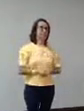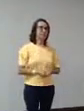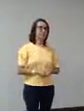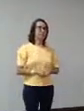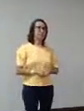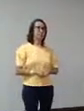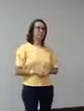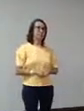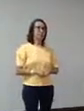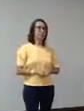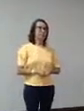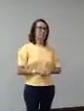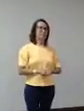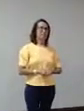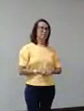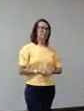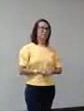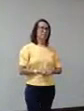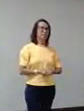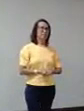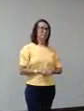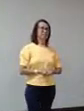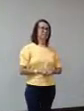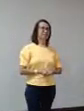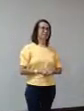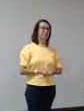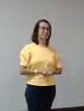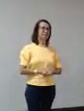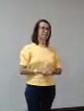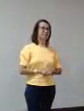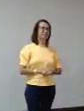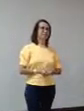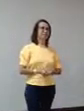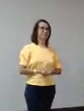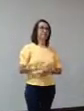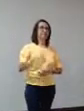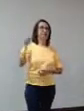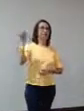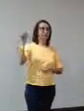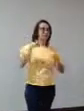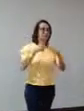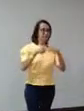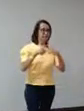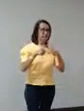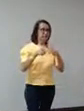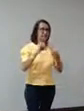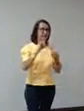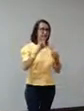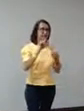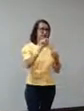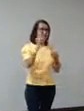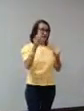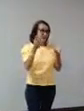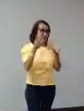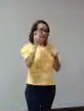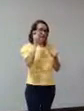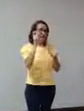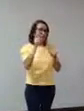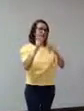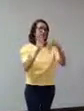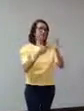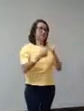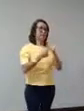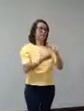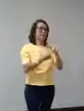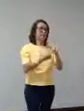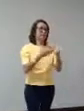É mais que dois, eu acho. E aí, essa obra, quem tiver interesse, também depois eu posso explicar melhor, porque a gente tem